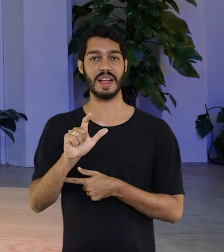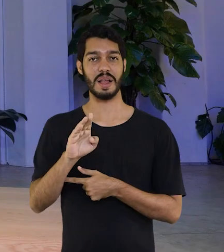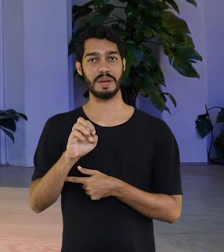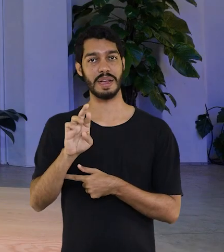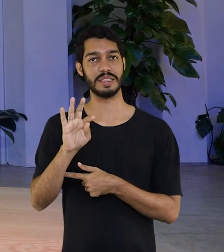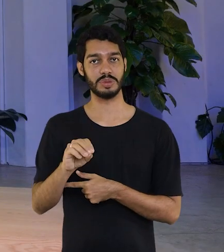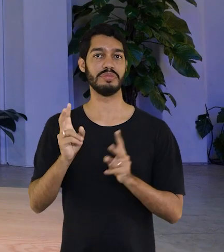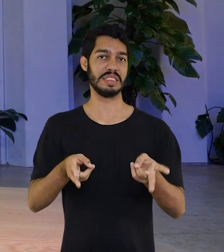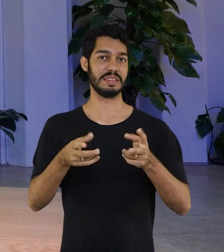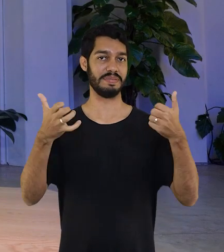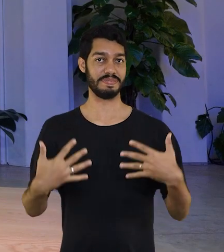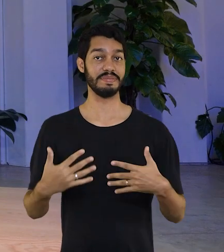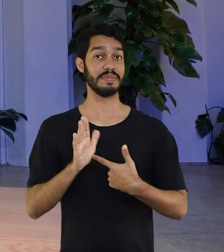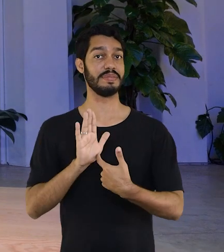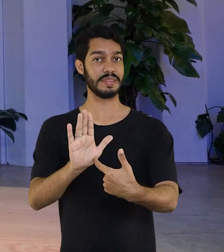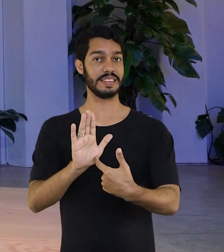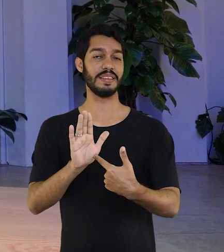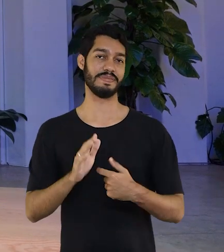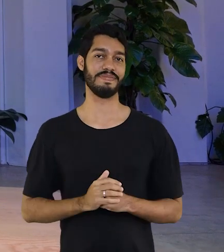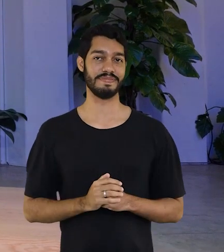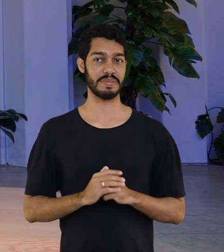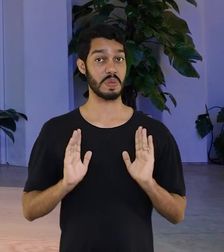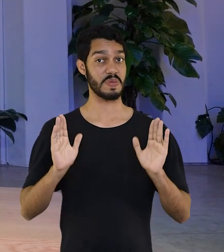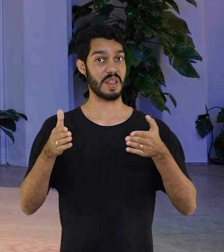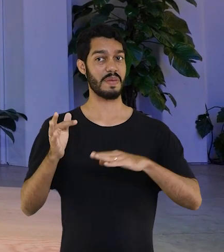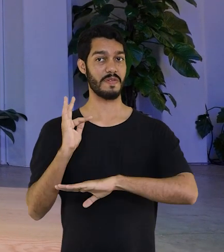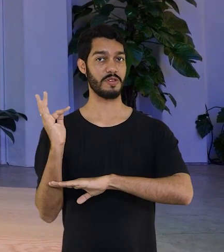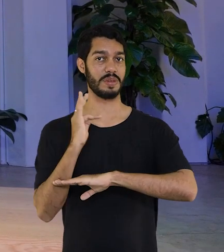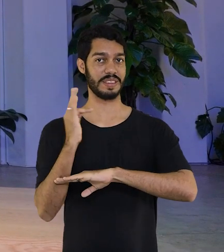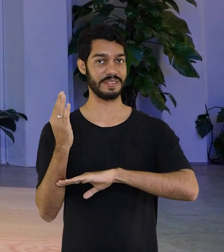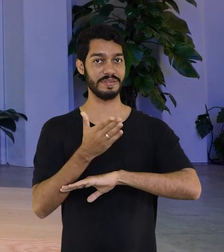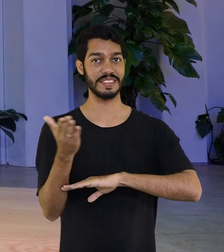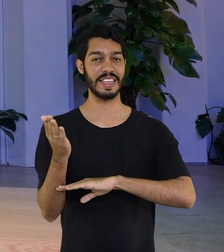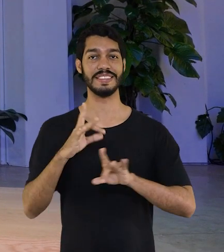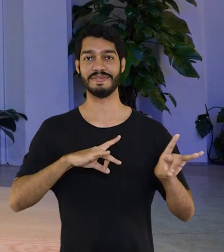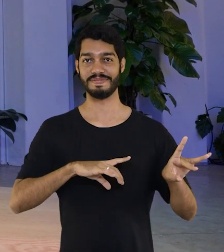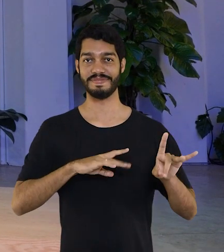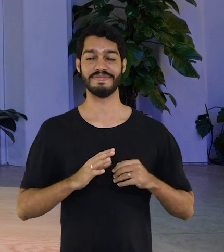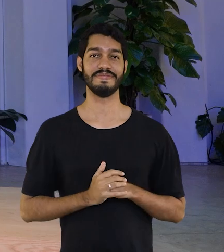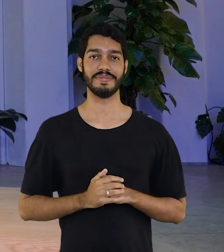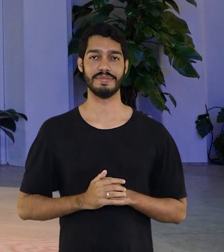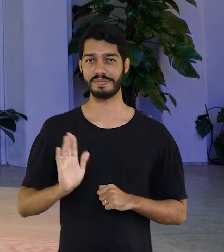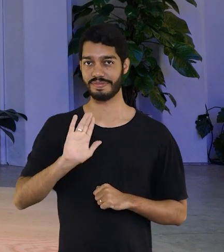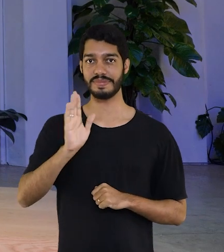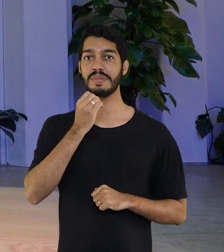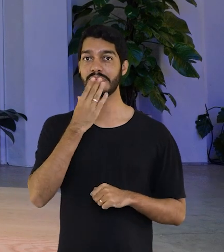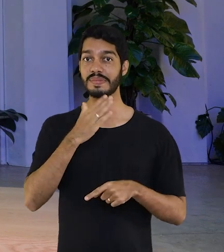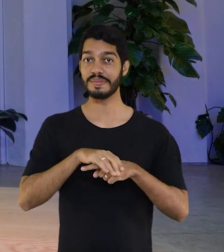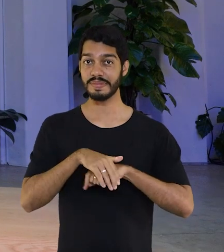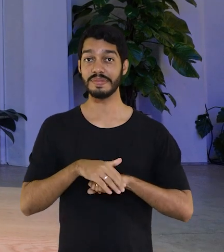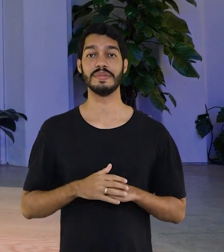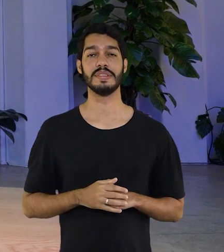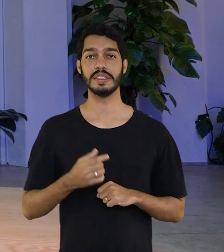bola aí para o Alberto, para dar continuidade nessa apresentação um pouco mais formal para o pessoal. Boa. Pessoal, boa